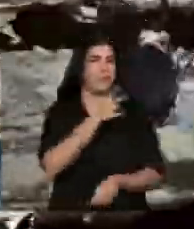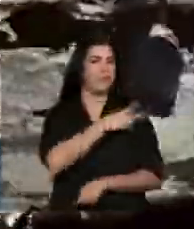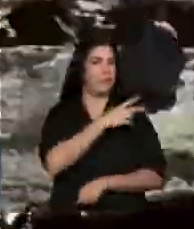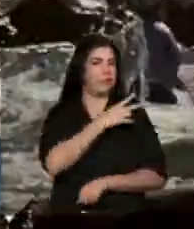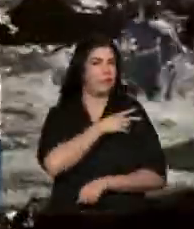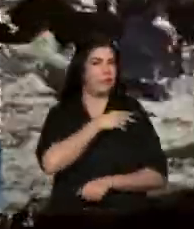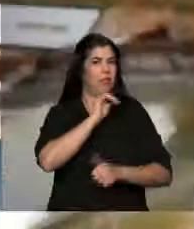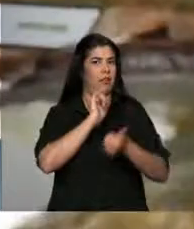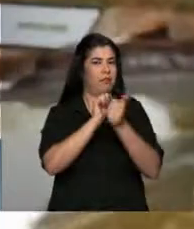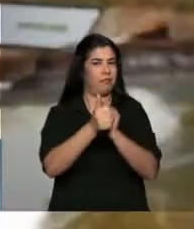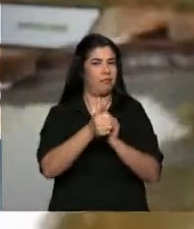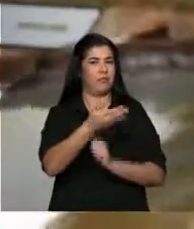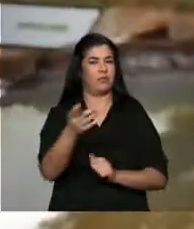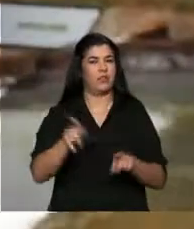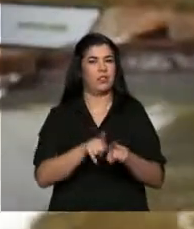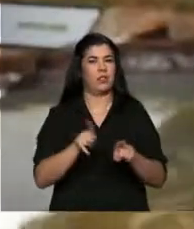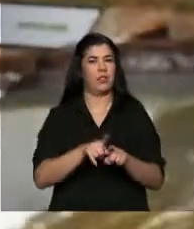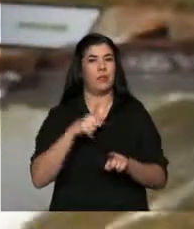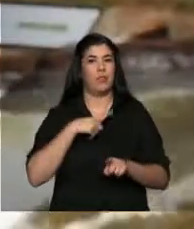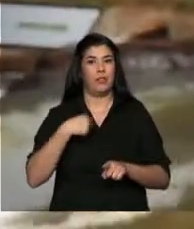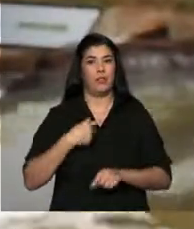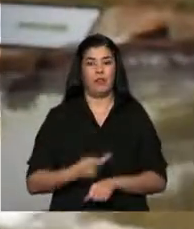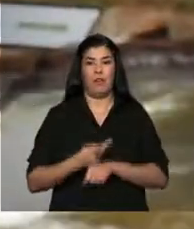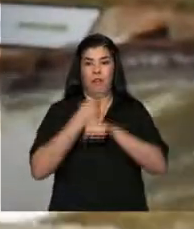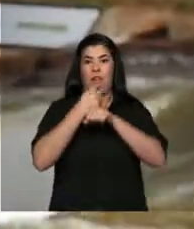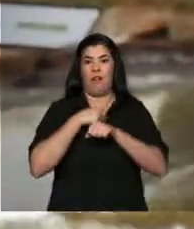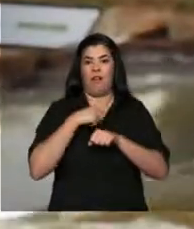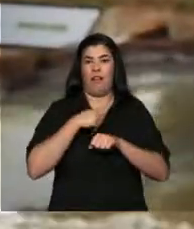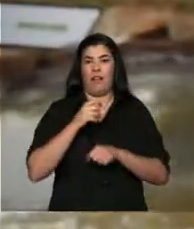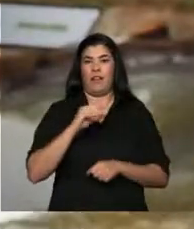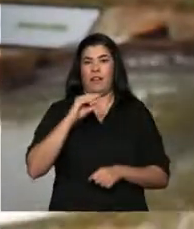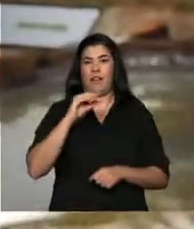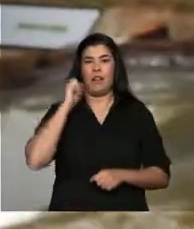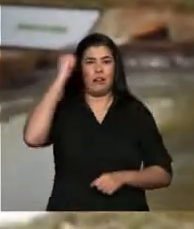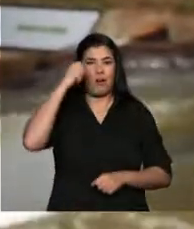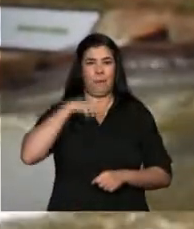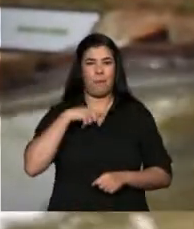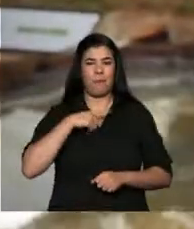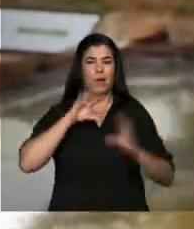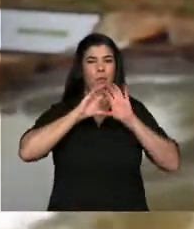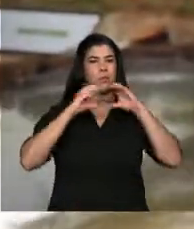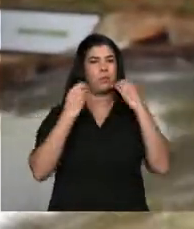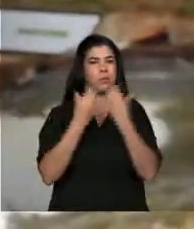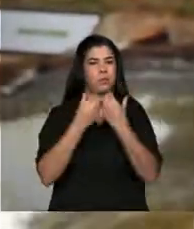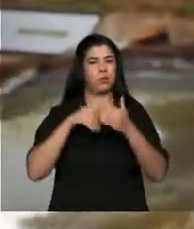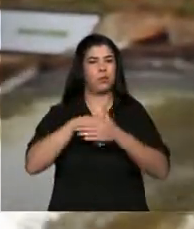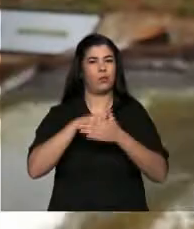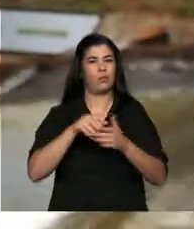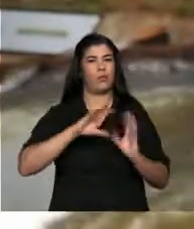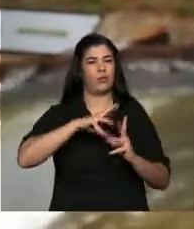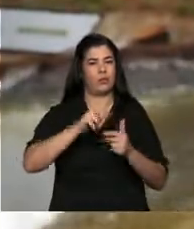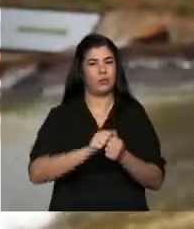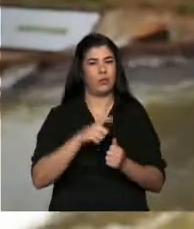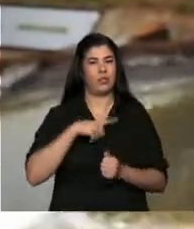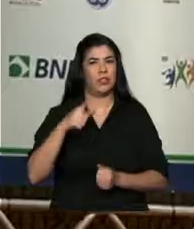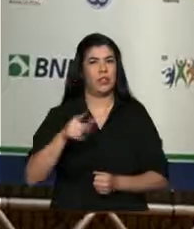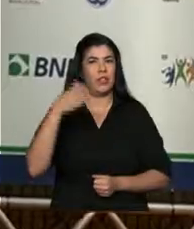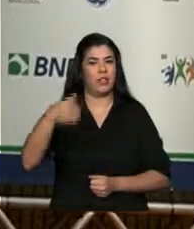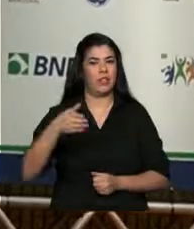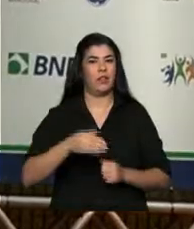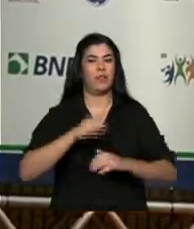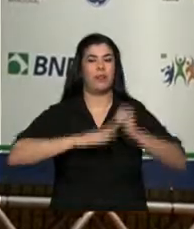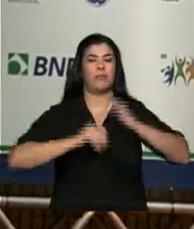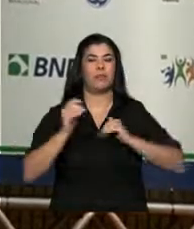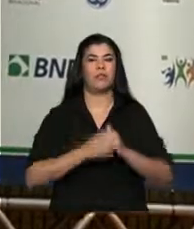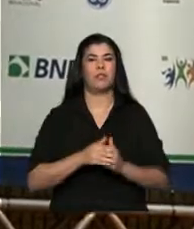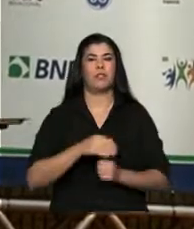dos atletas. Eu fui campeã mundial já, o que nunca tinha acontecido. Agora nesse mundial já tem atleta medalhista no C1